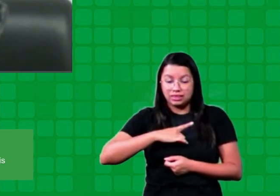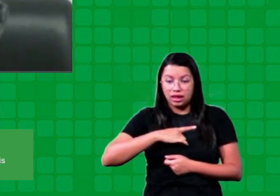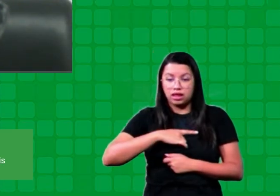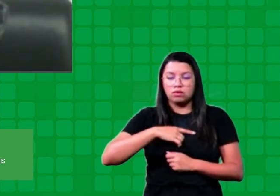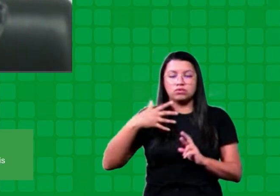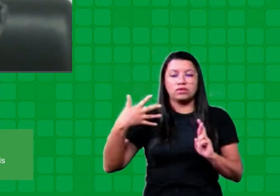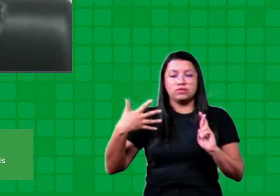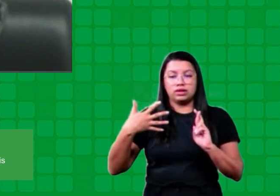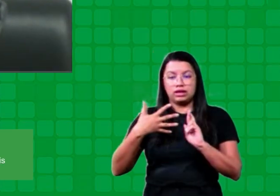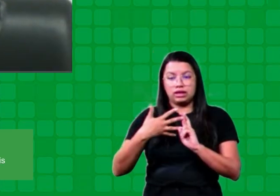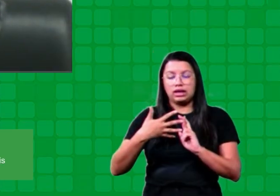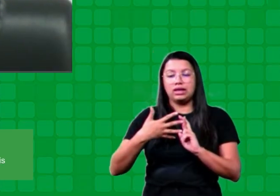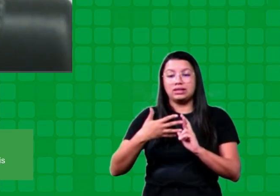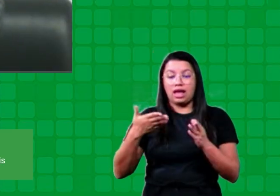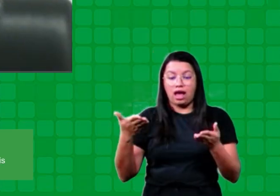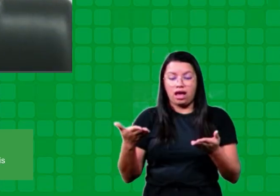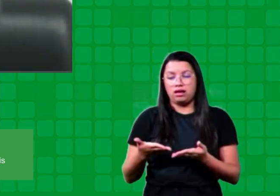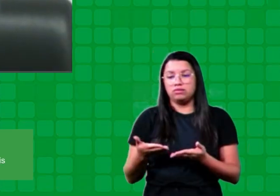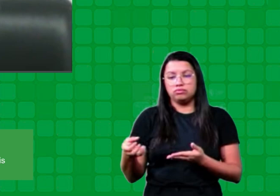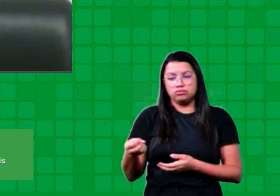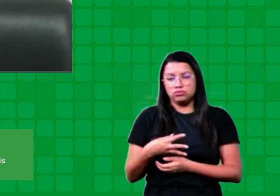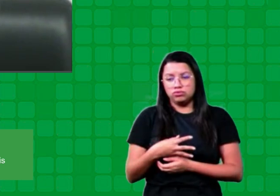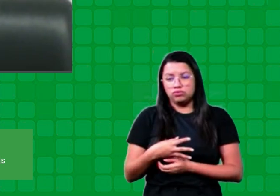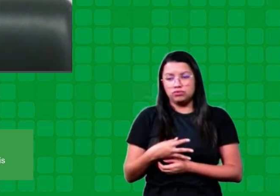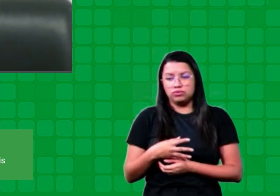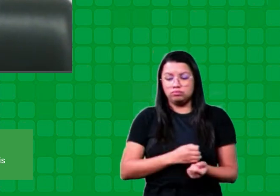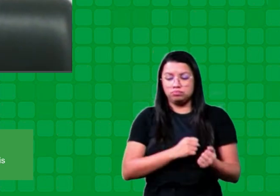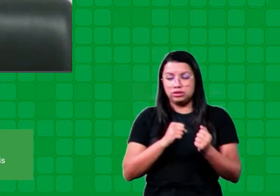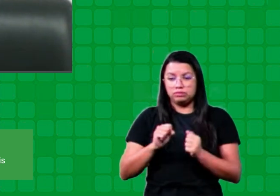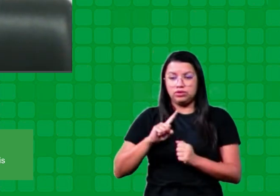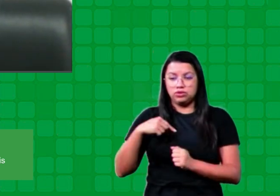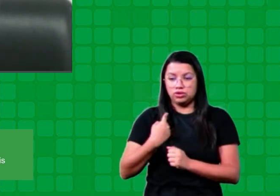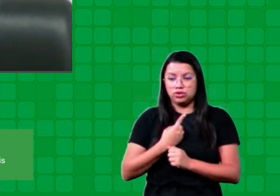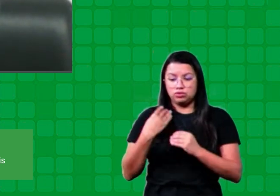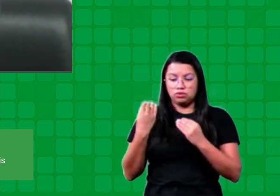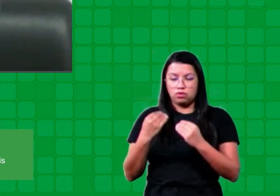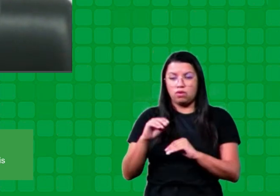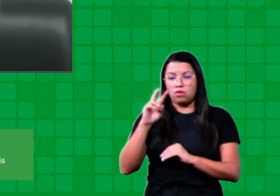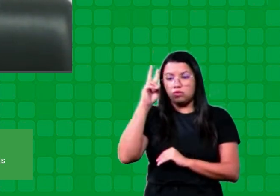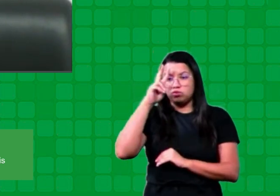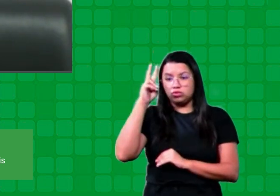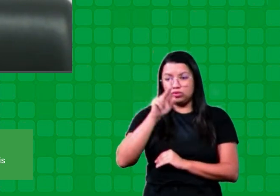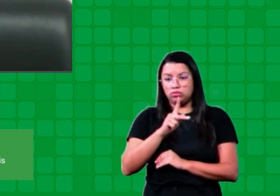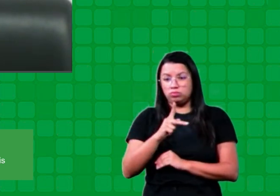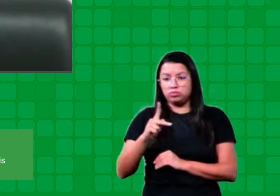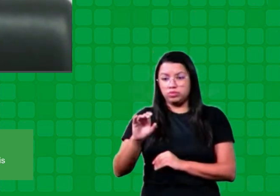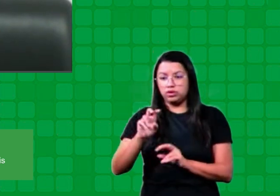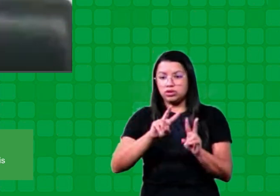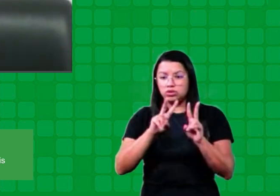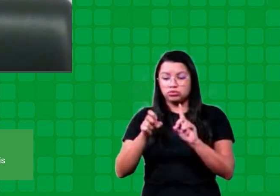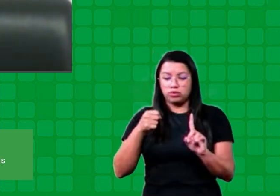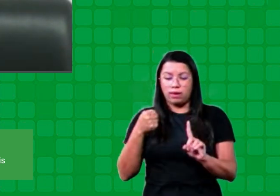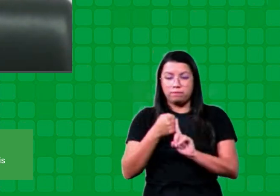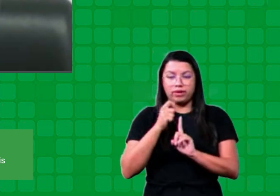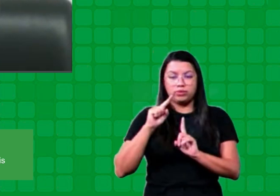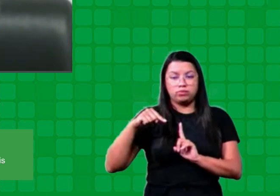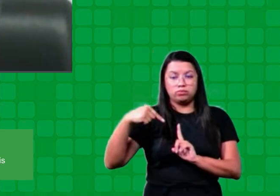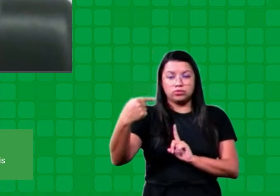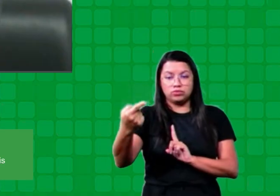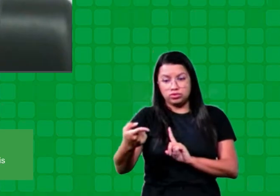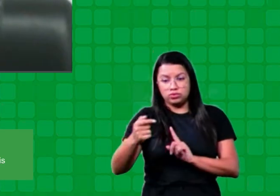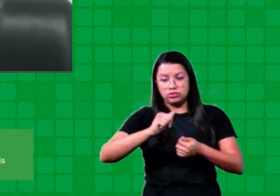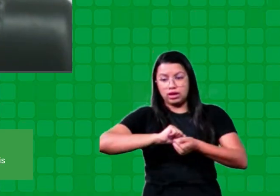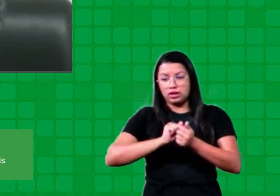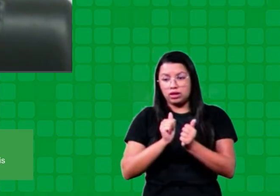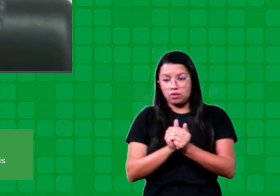atuais permitem que a gente levante um histórico no processo do PPC do impacto posterior da adequação da